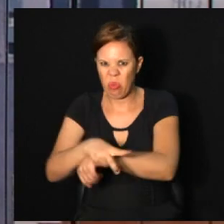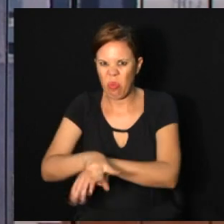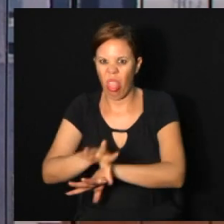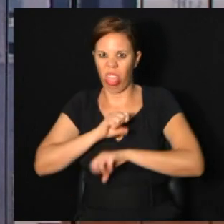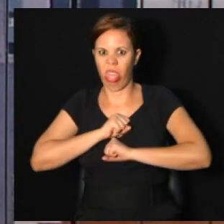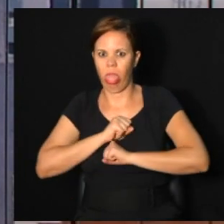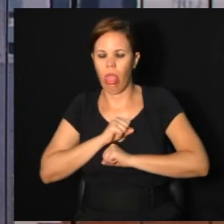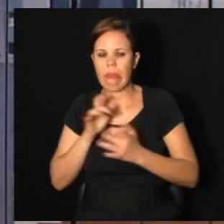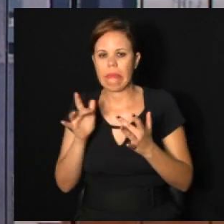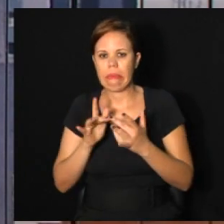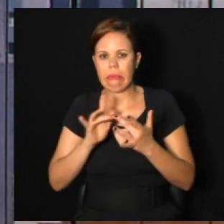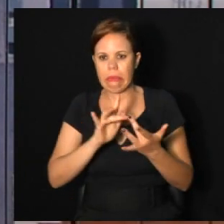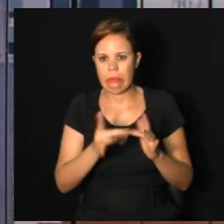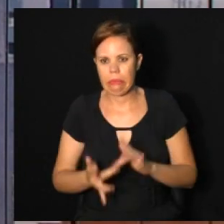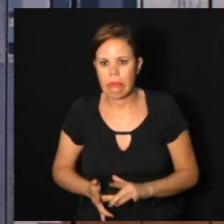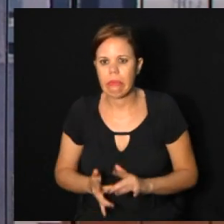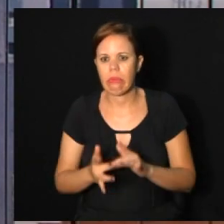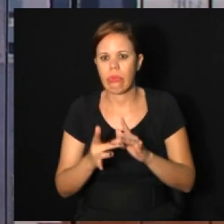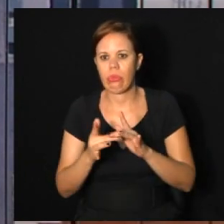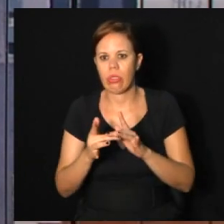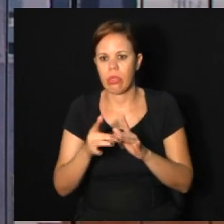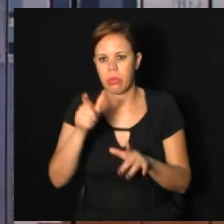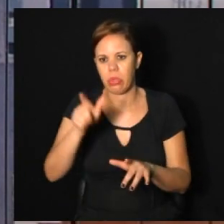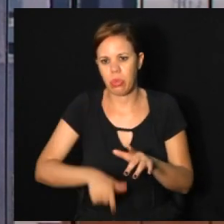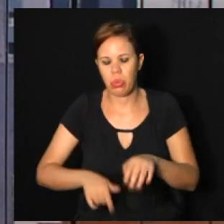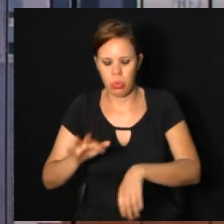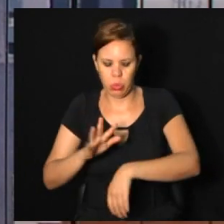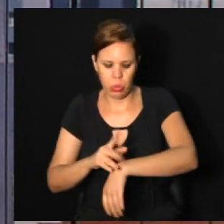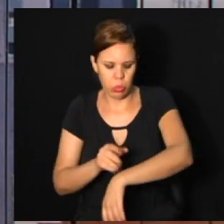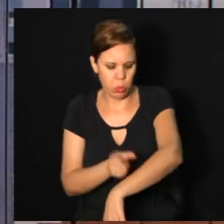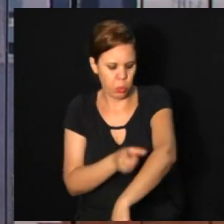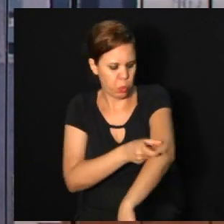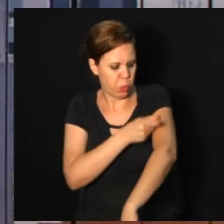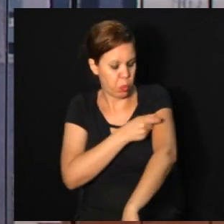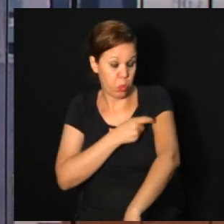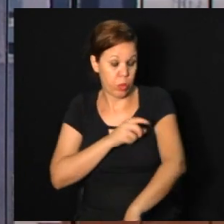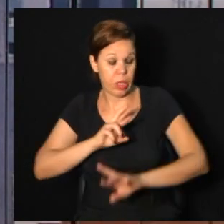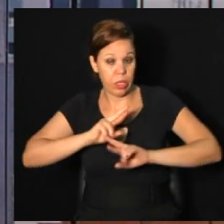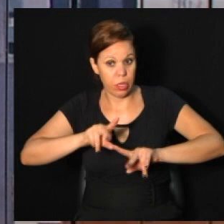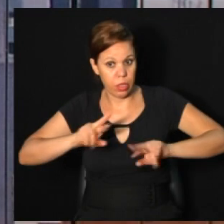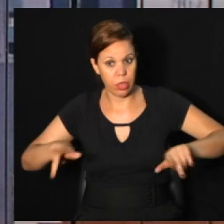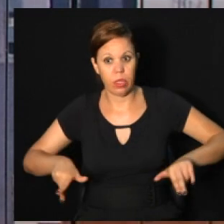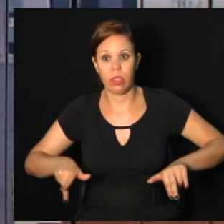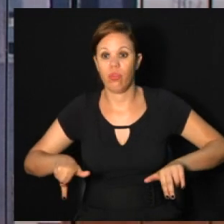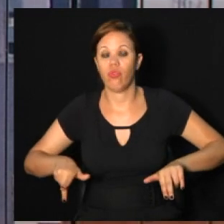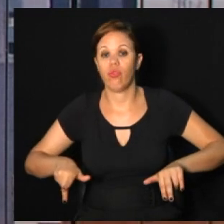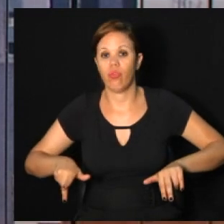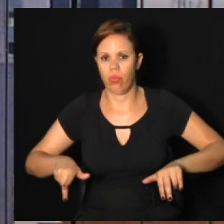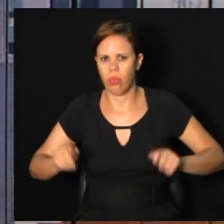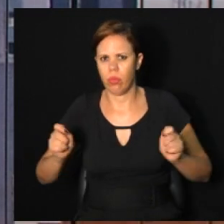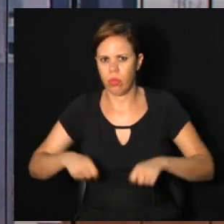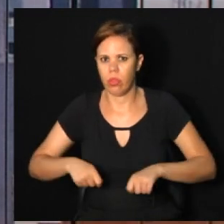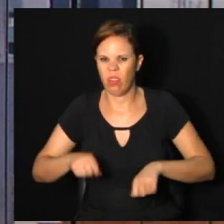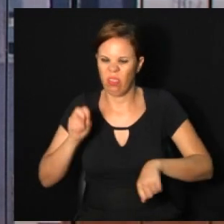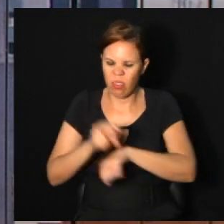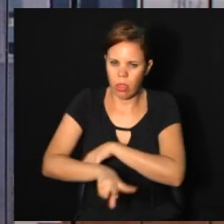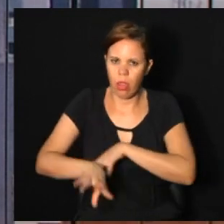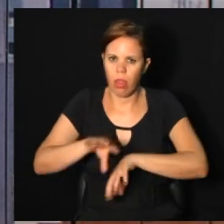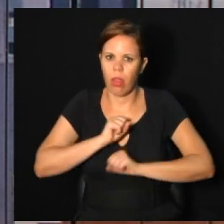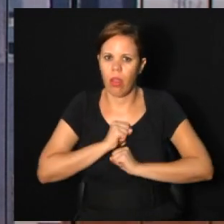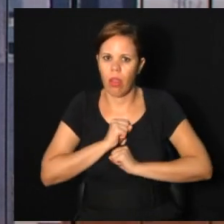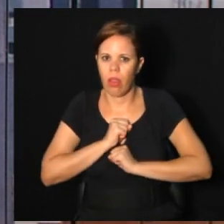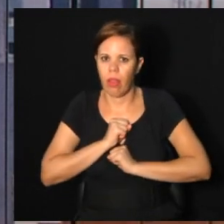do contato direto com a ferida de alguém. Porém, existem vários tipos e formas de contágio, como a